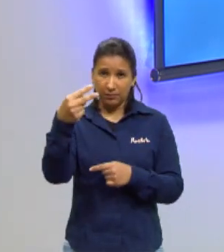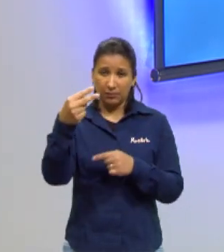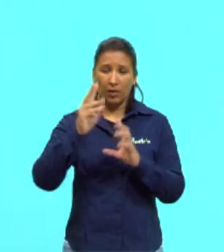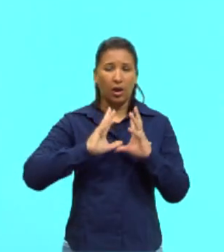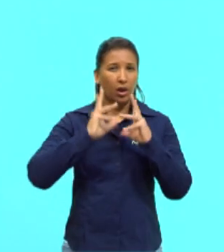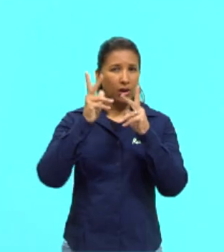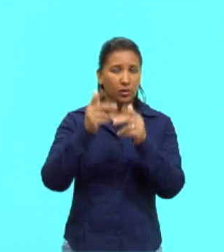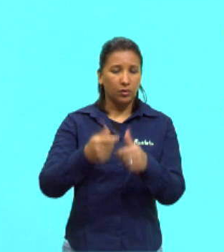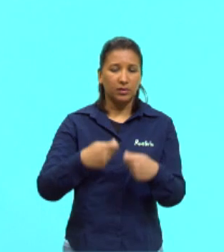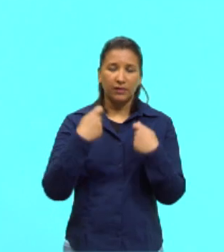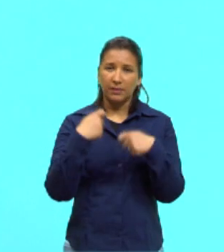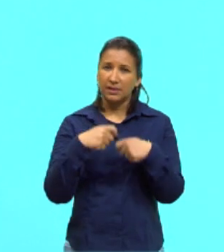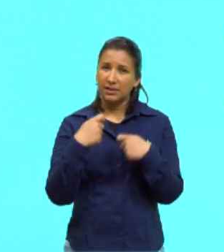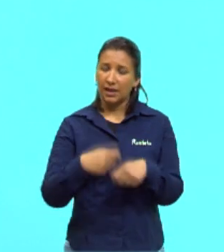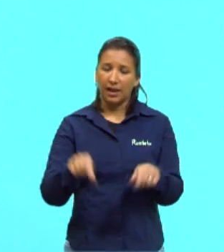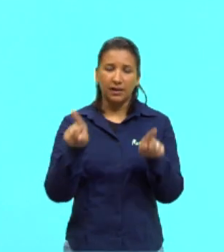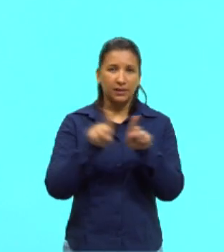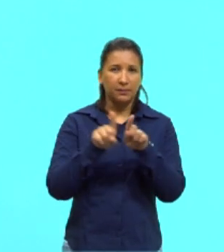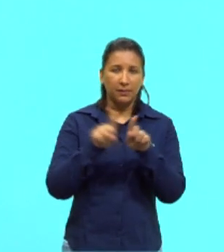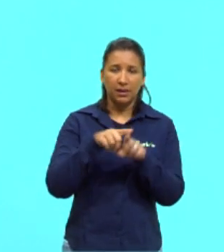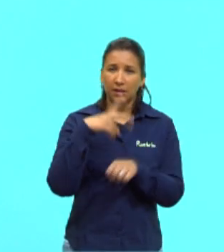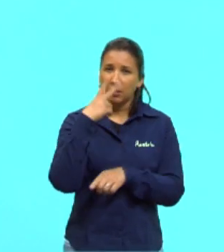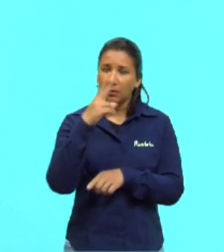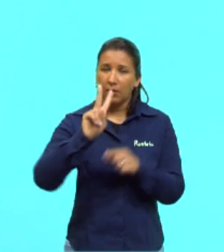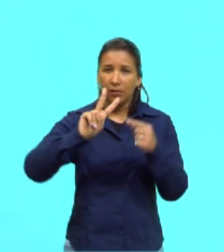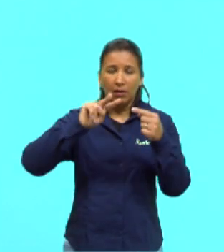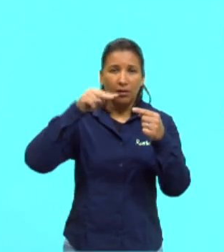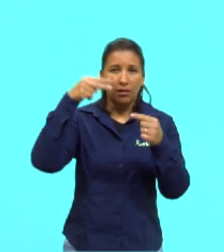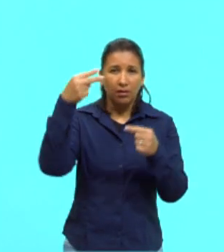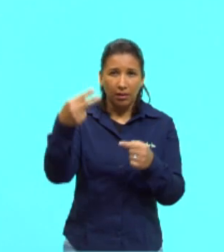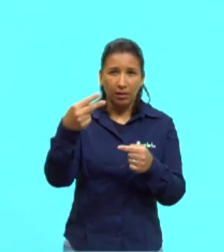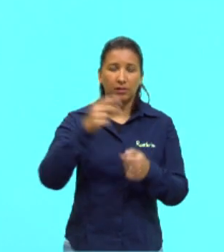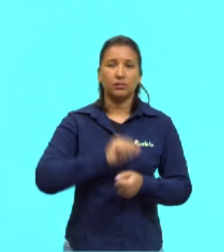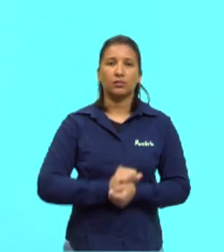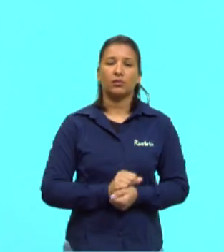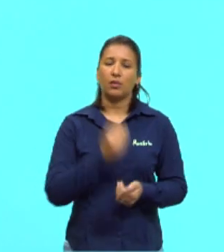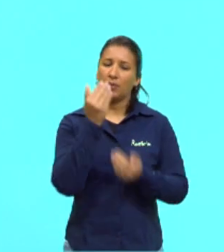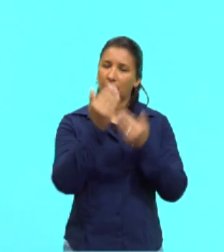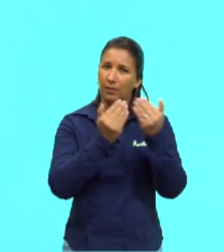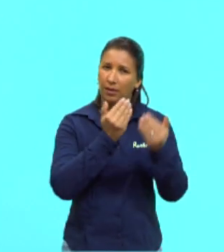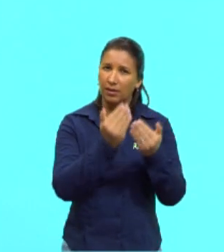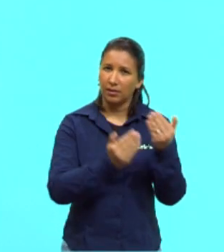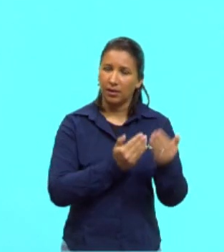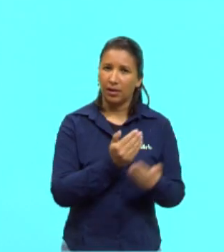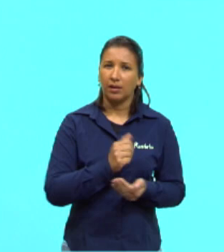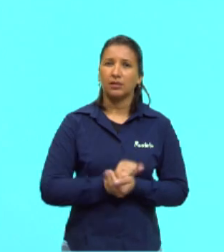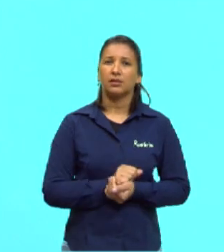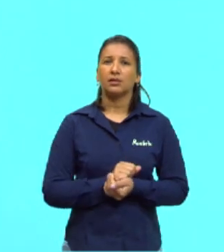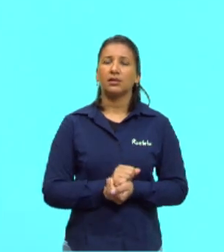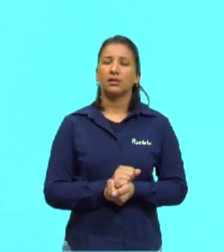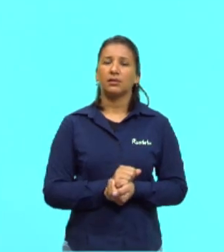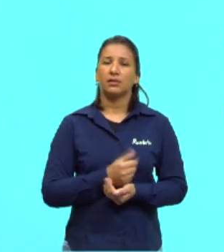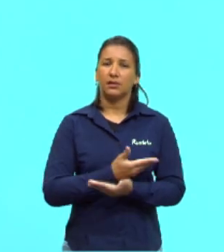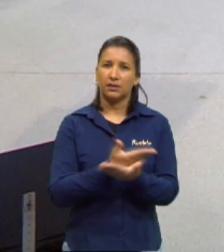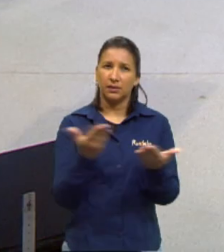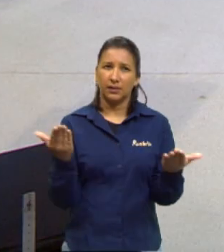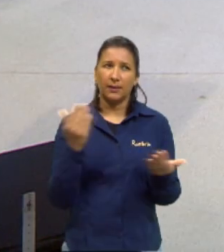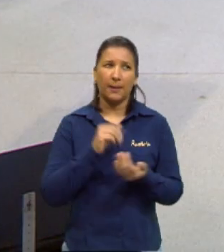equação tem que ser elevada ao quadrado, certo? Então, mais uma análise dessa situação aqui para